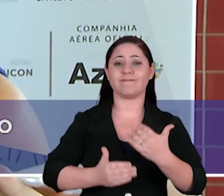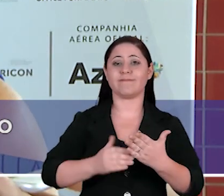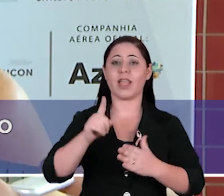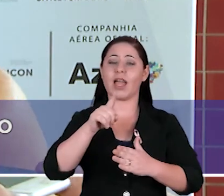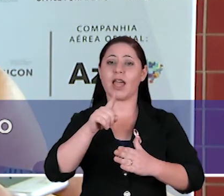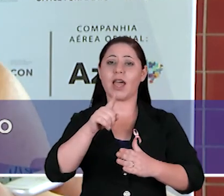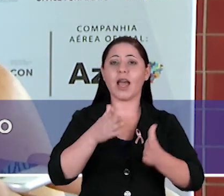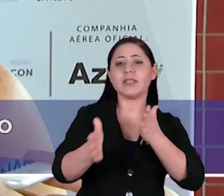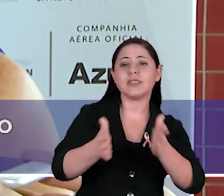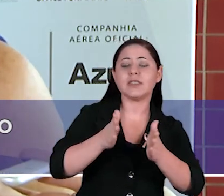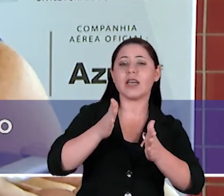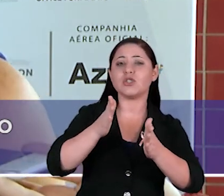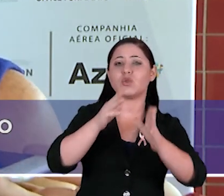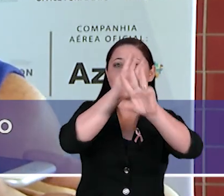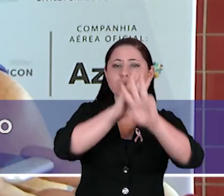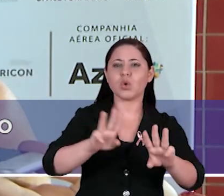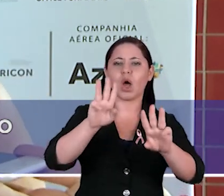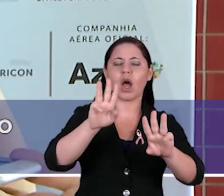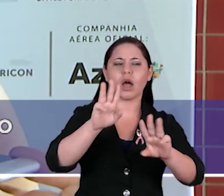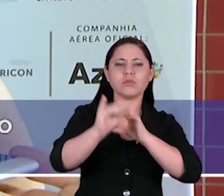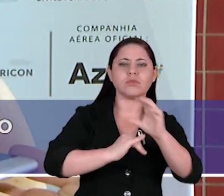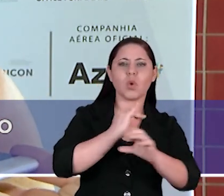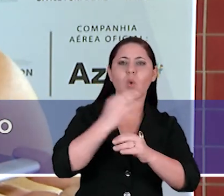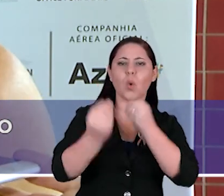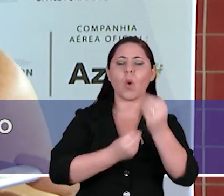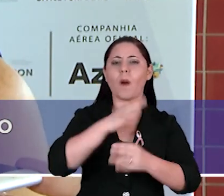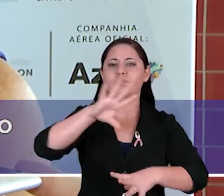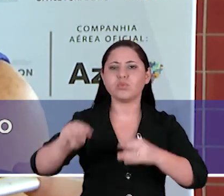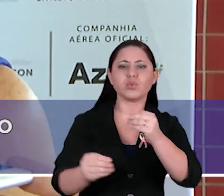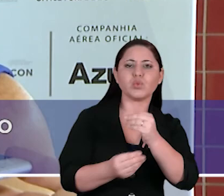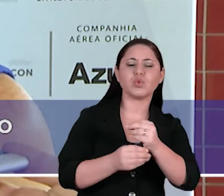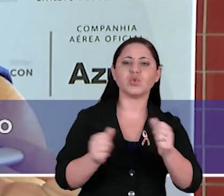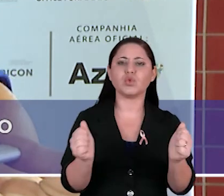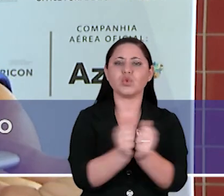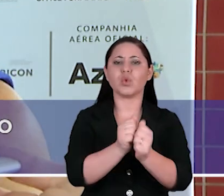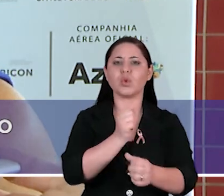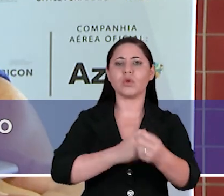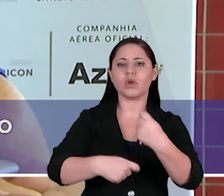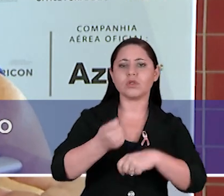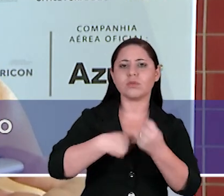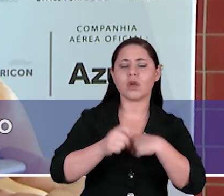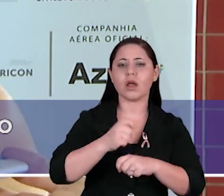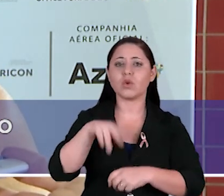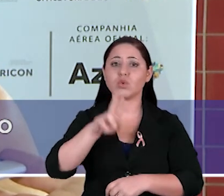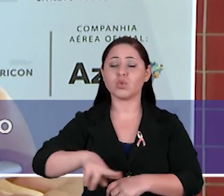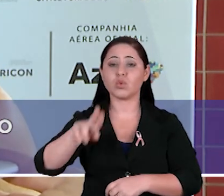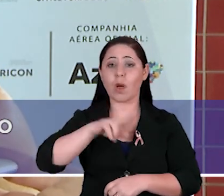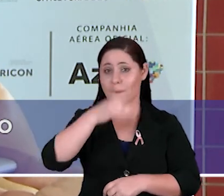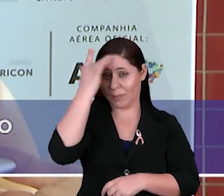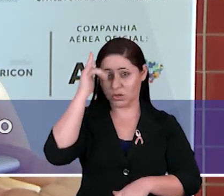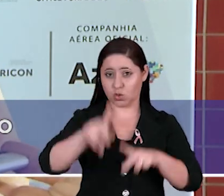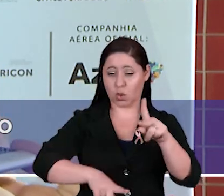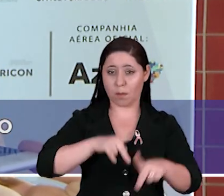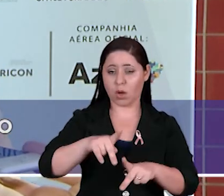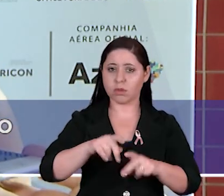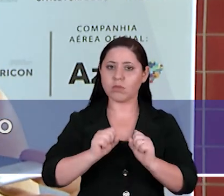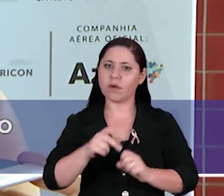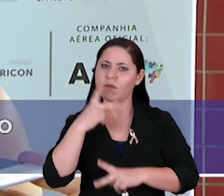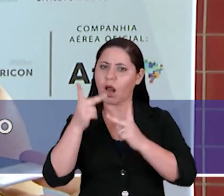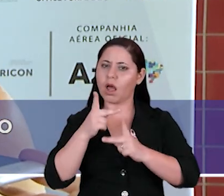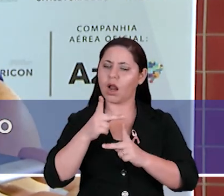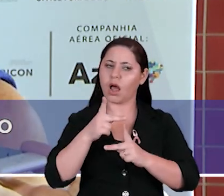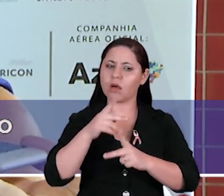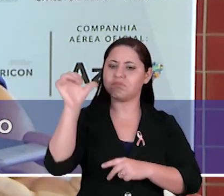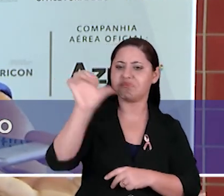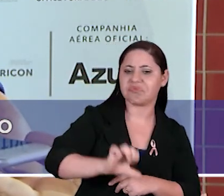permitem interatividade, acesso online, como é que você pode incorporar isso na administração pública para que o usuário do